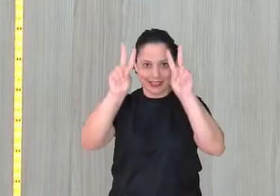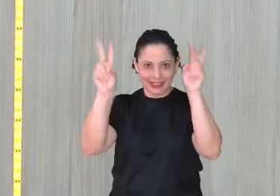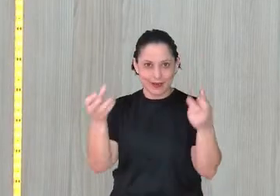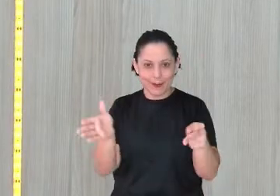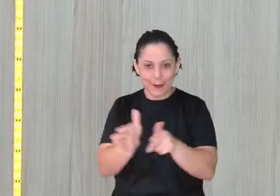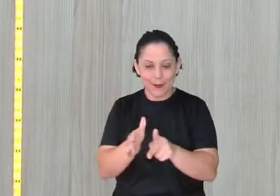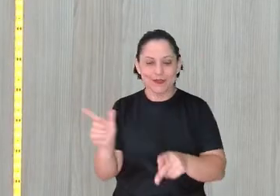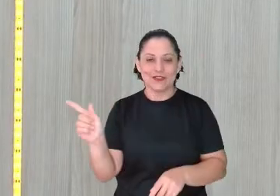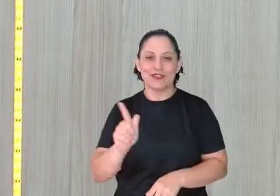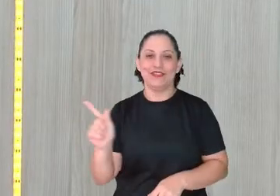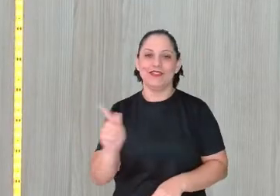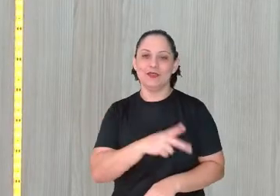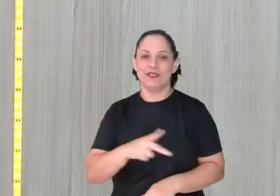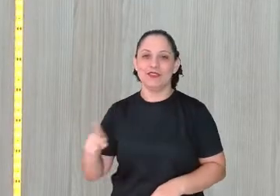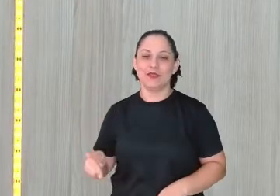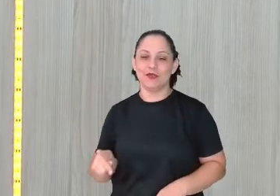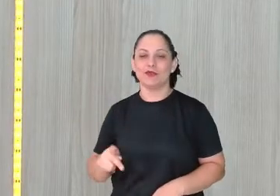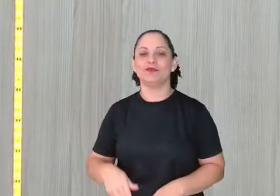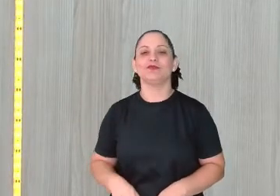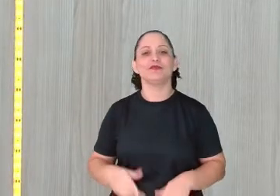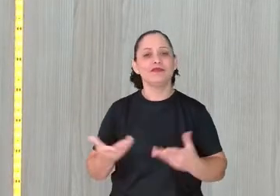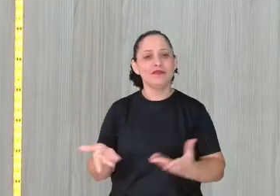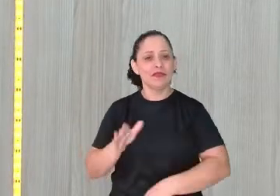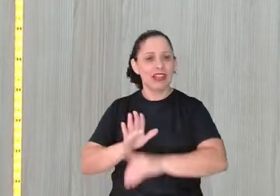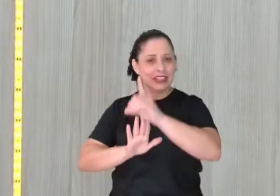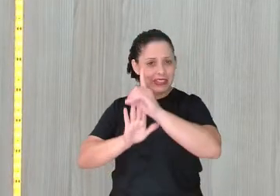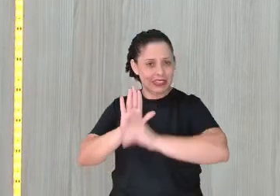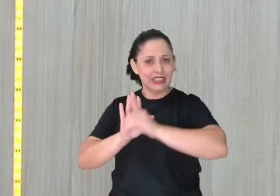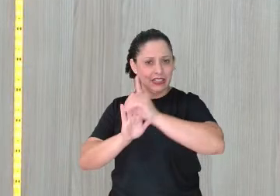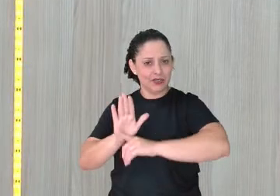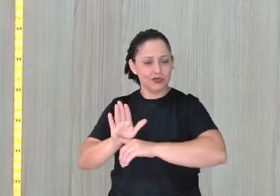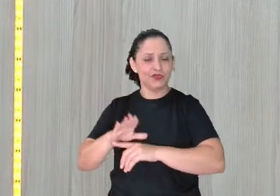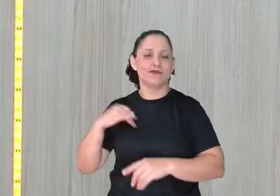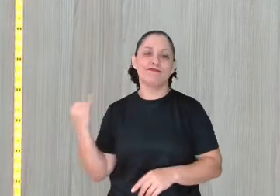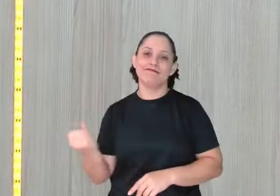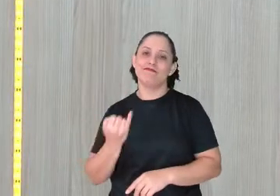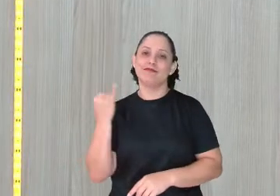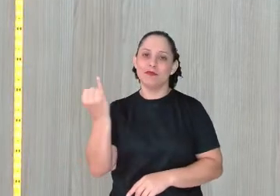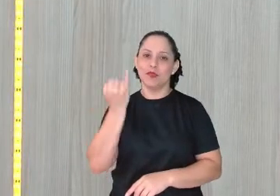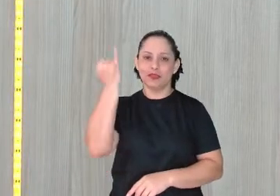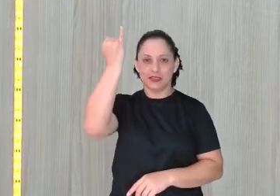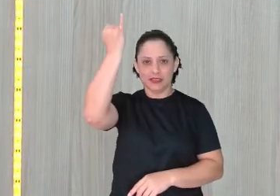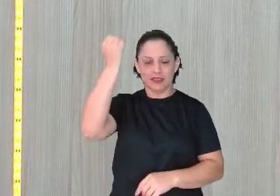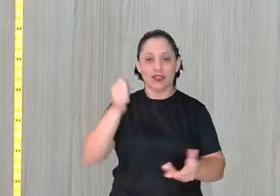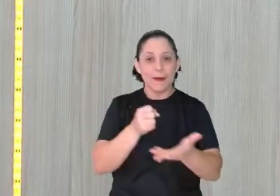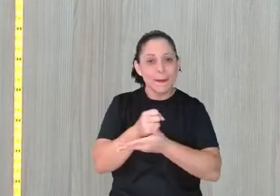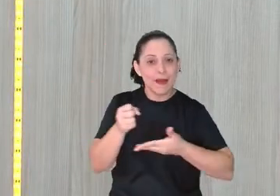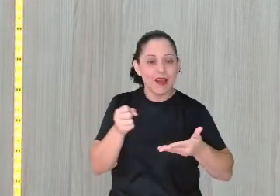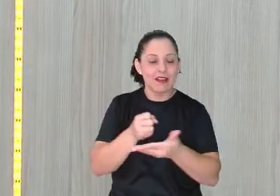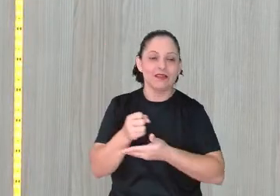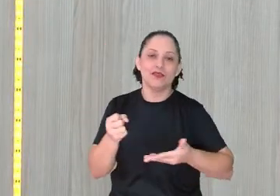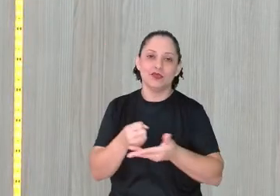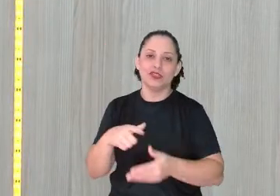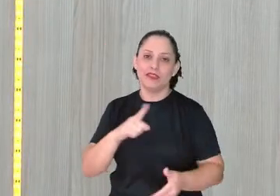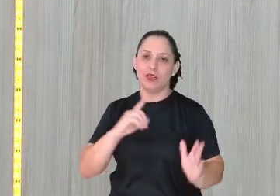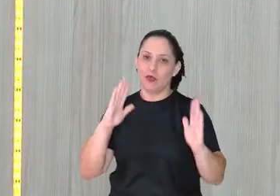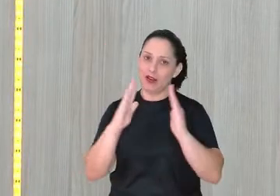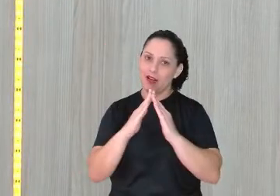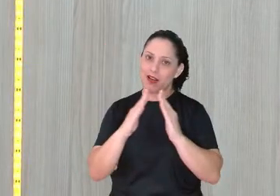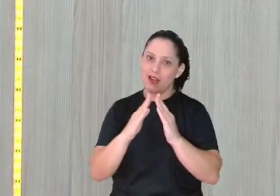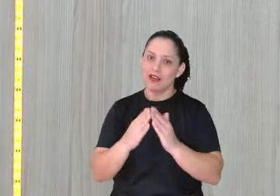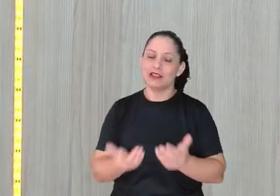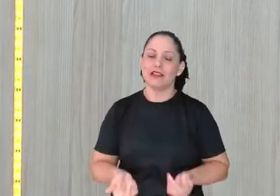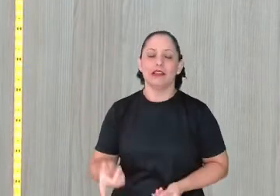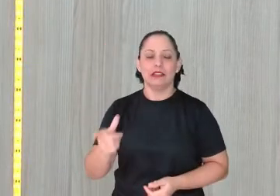da geografia. basilar. São direitos elementares, né, gente? São básicos, né? A gente tem uma moradia, acesso a